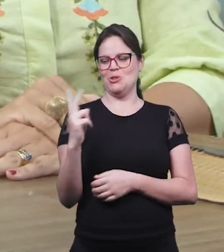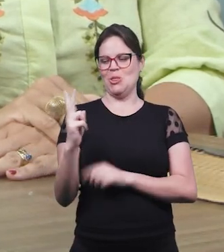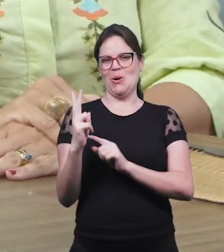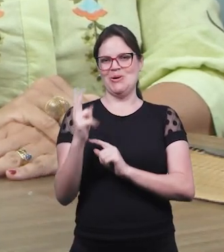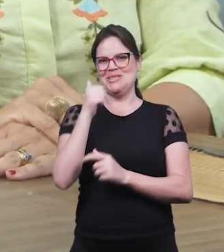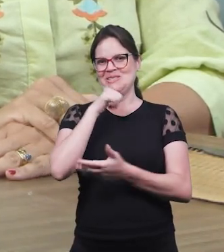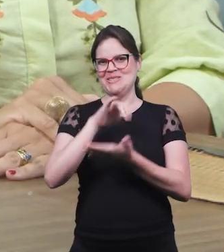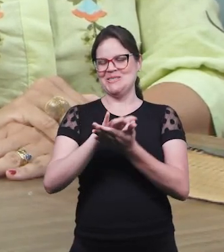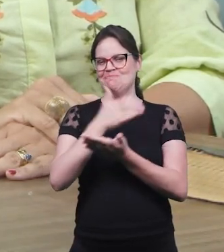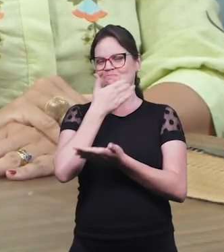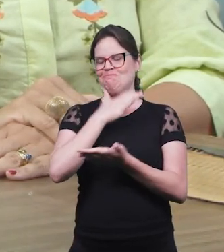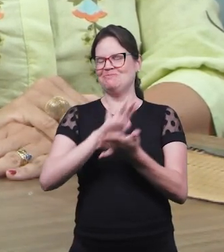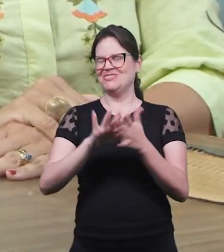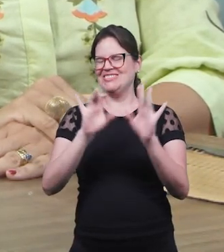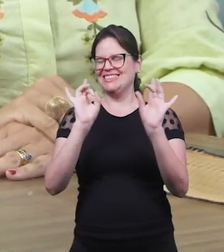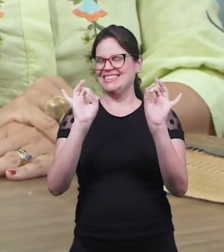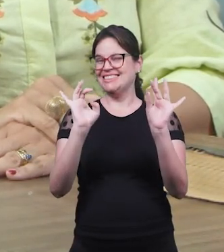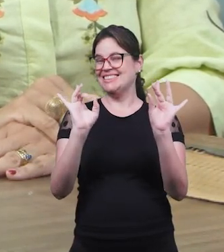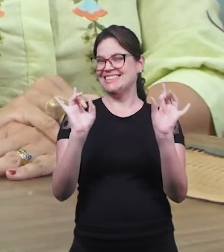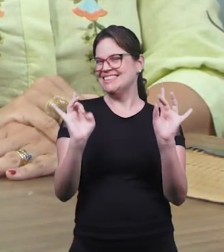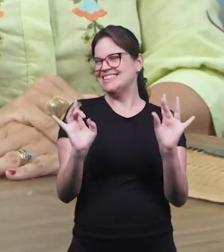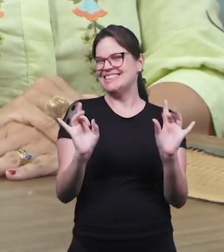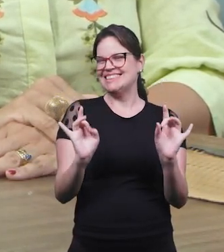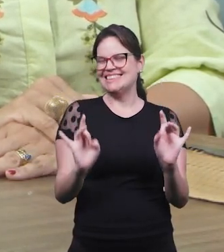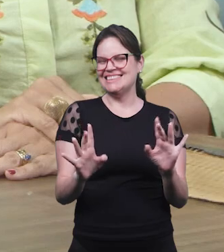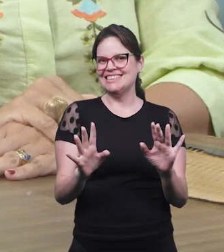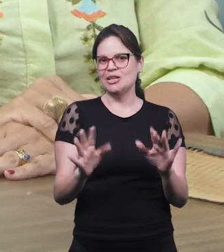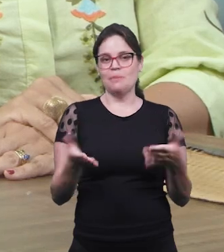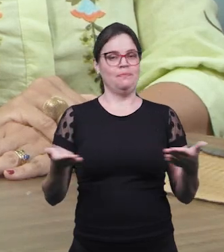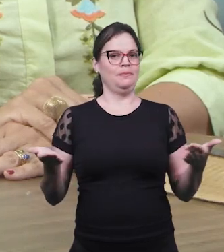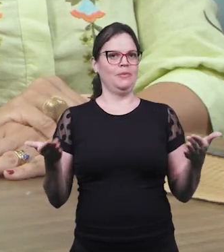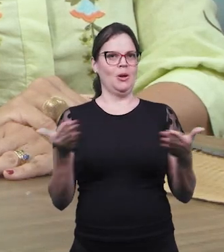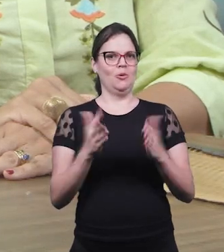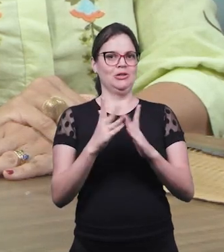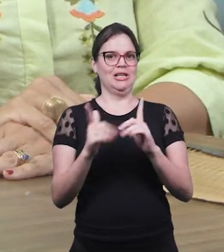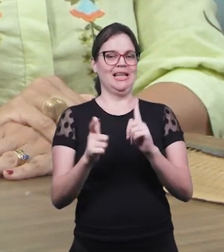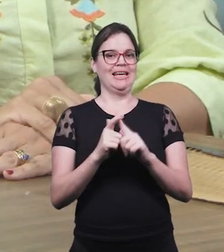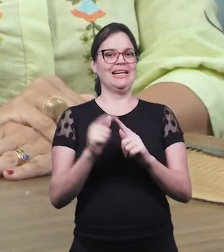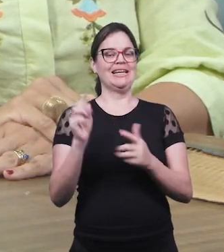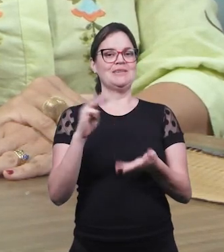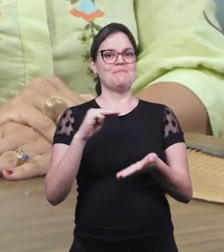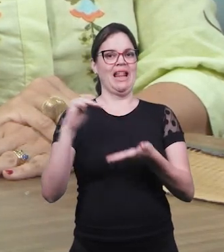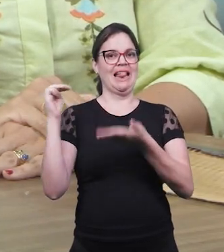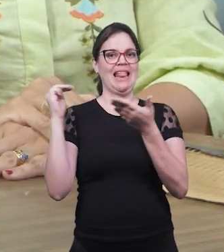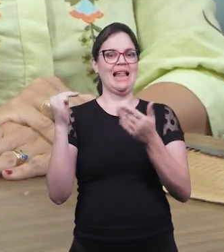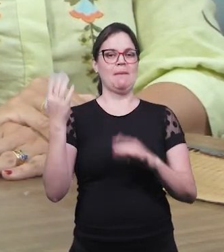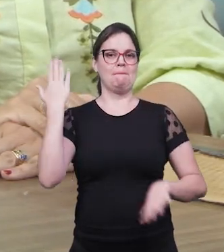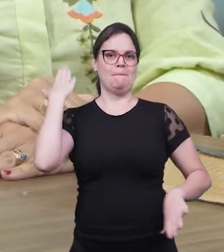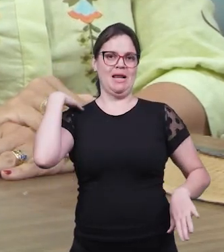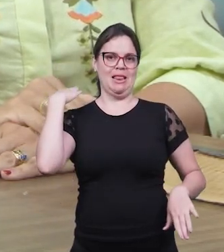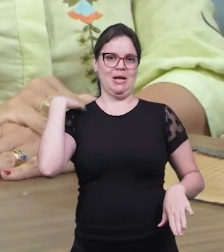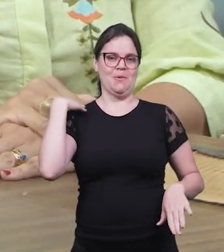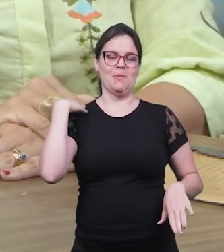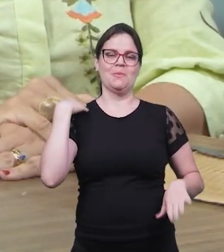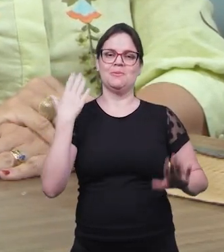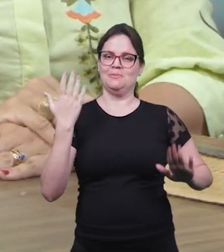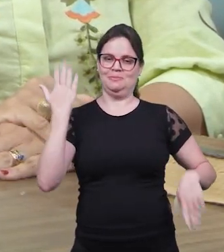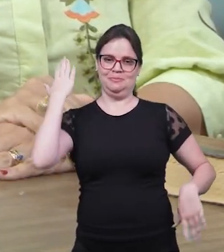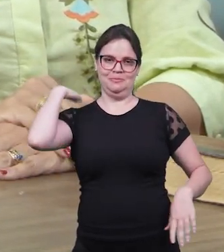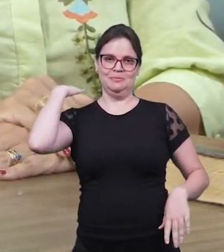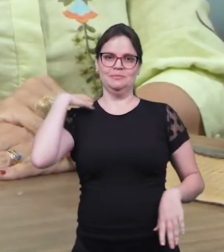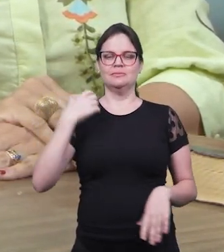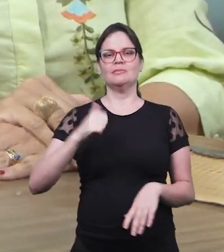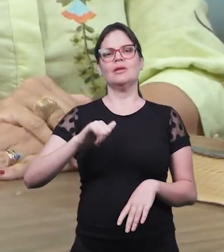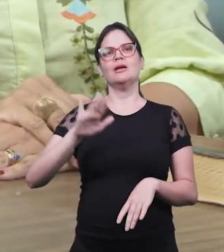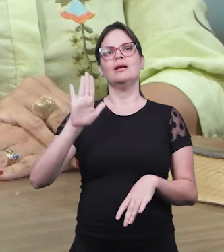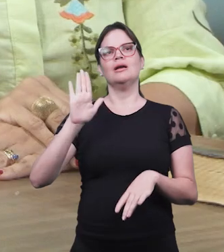também muito especial que atualmente está na igreja da Praia da Costa, mas a gente vai dar uma dica que quem